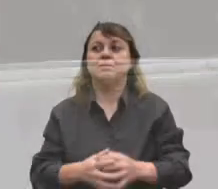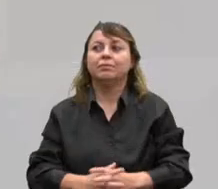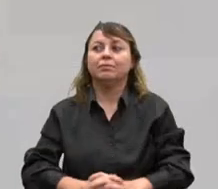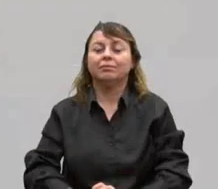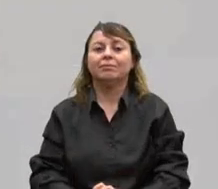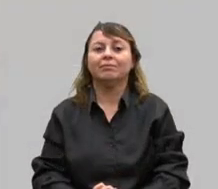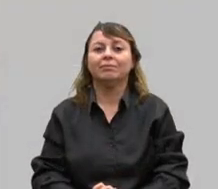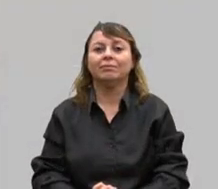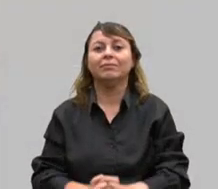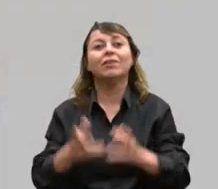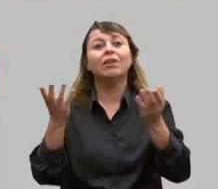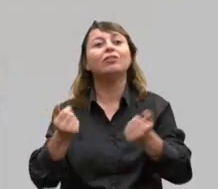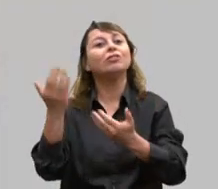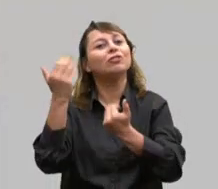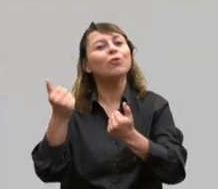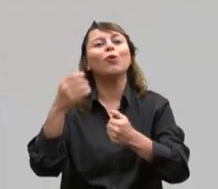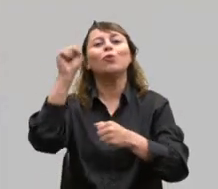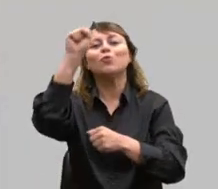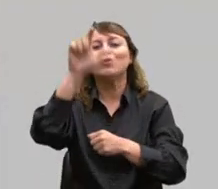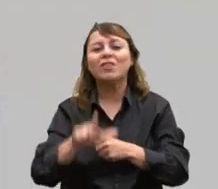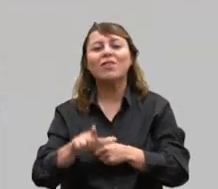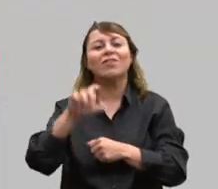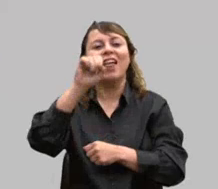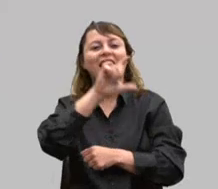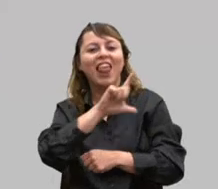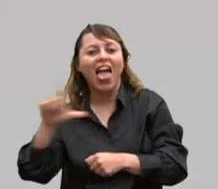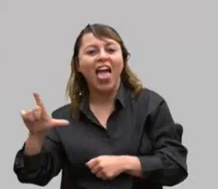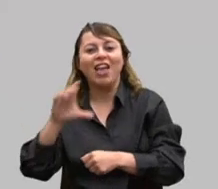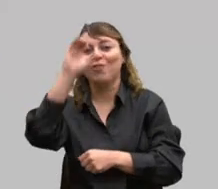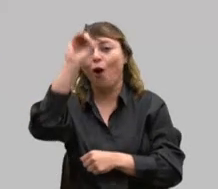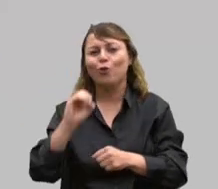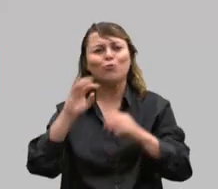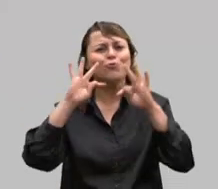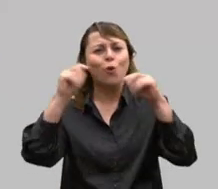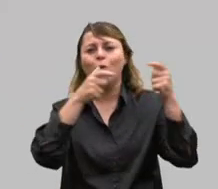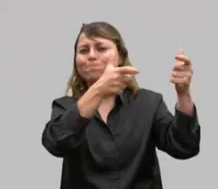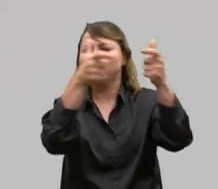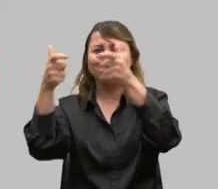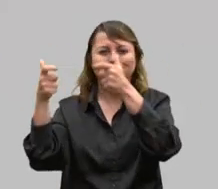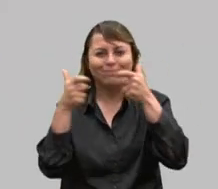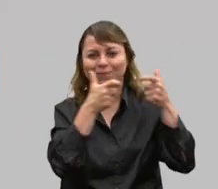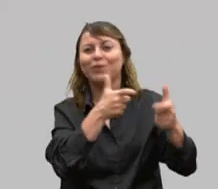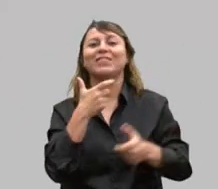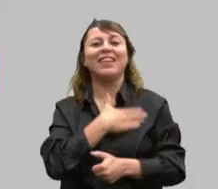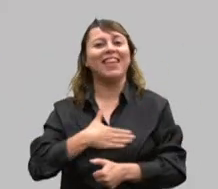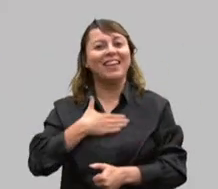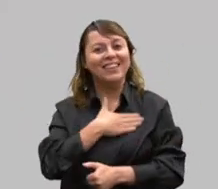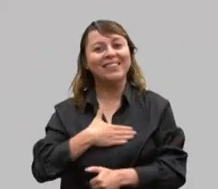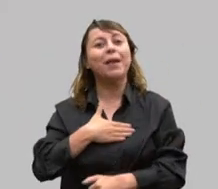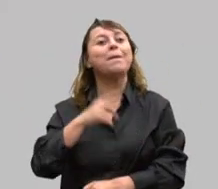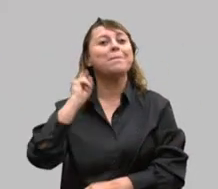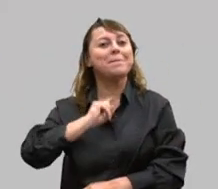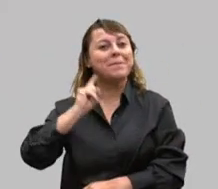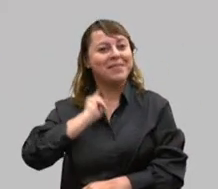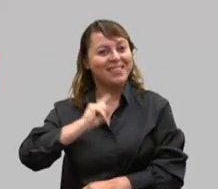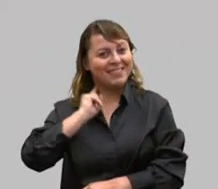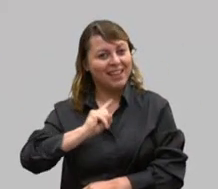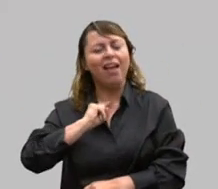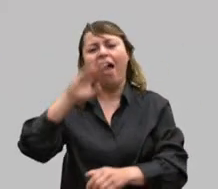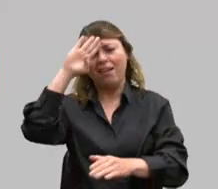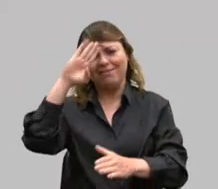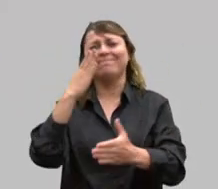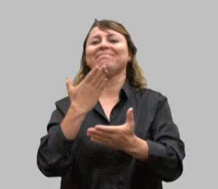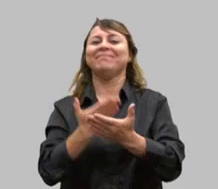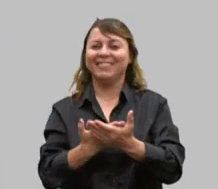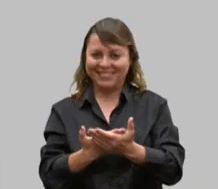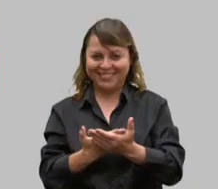do Sul do leste do oeste de todos os lugares da nossa querida Minas Gerais que acreditaram